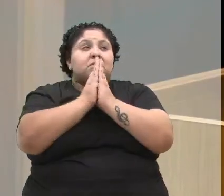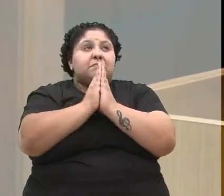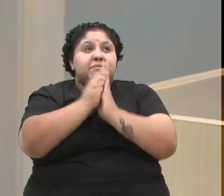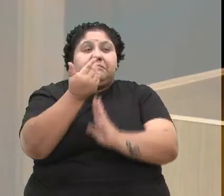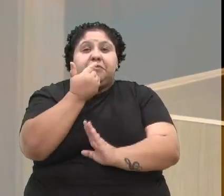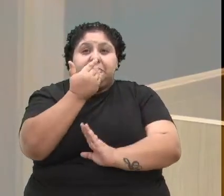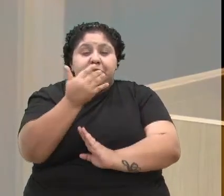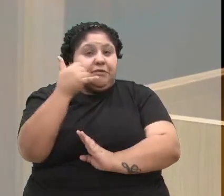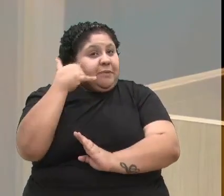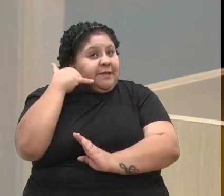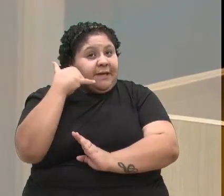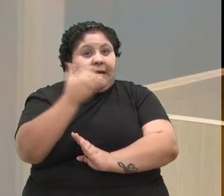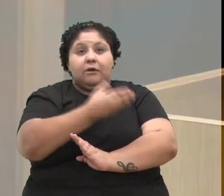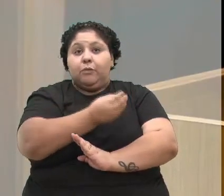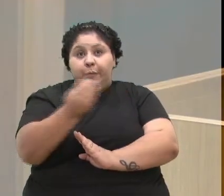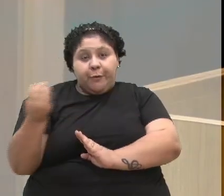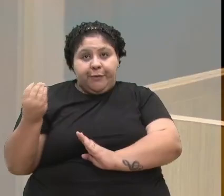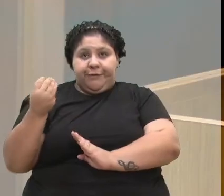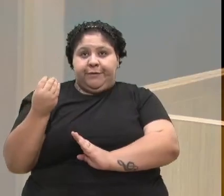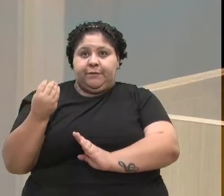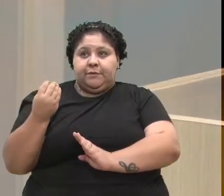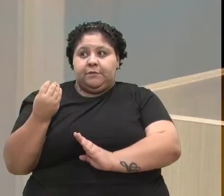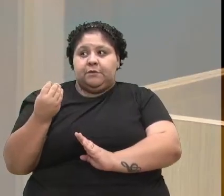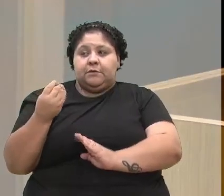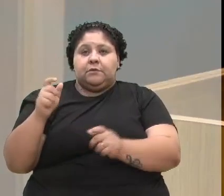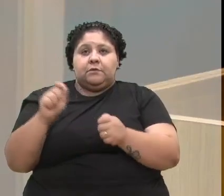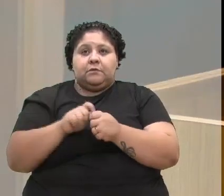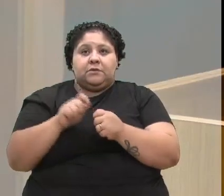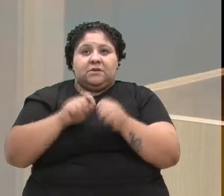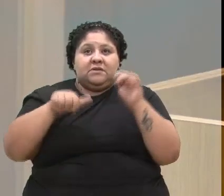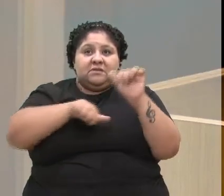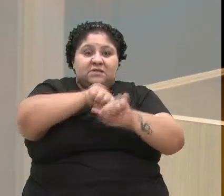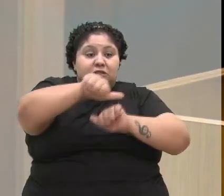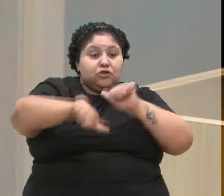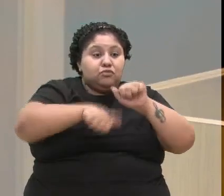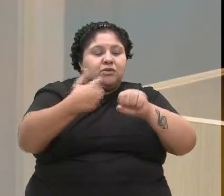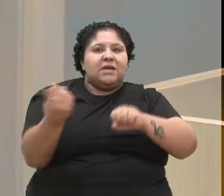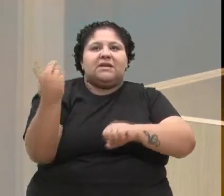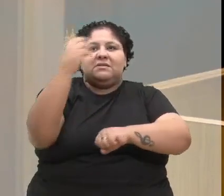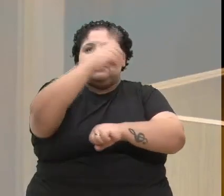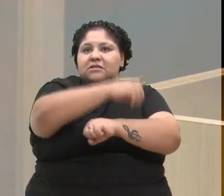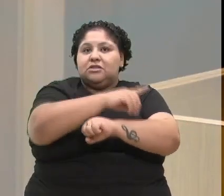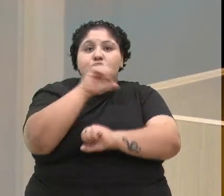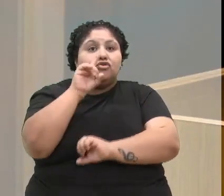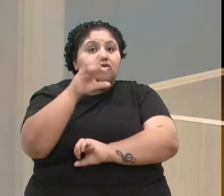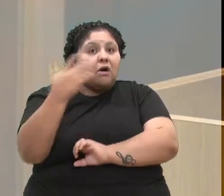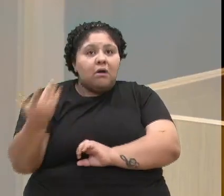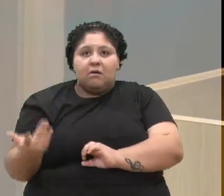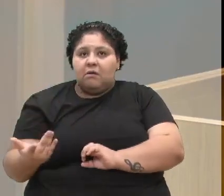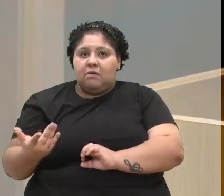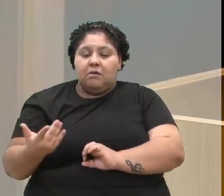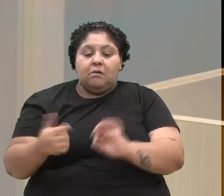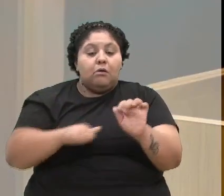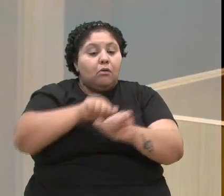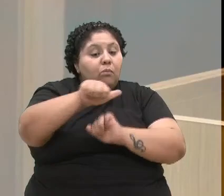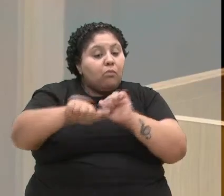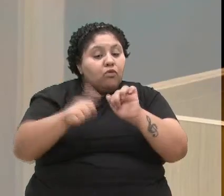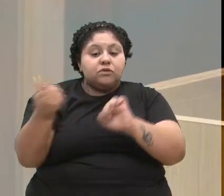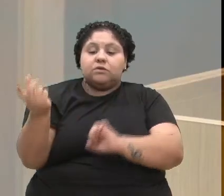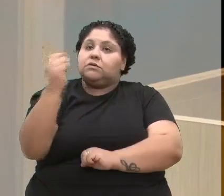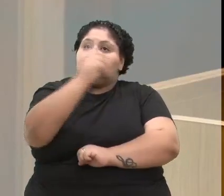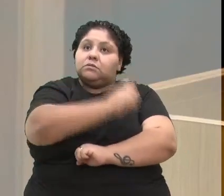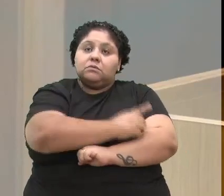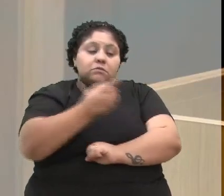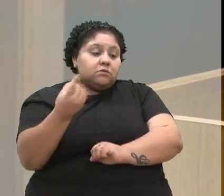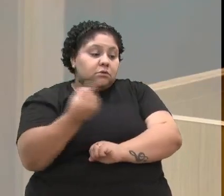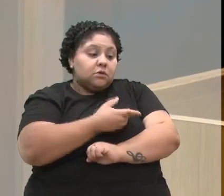me ligaram várias vezes. Que seja mudada a data. É simples. Muda a data da